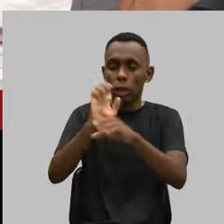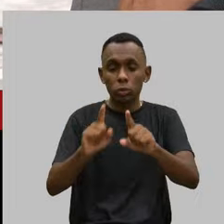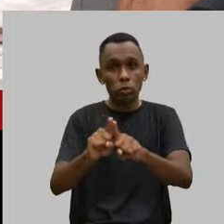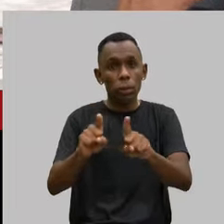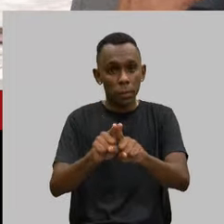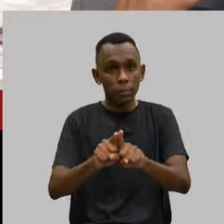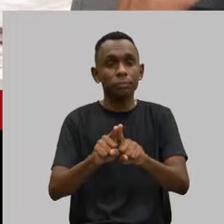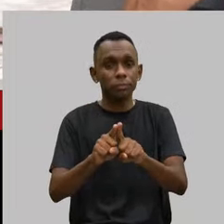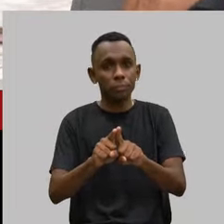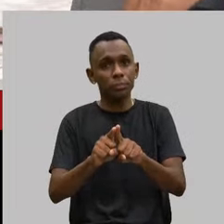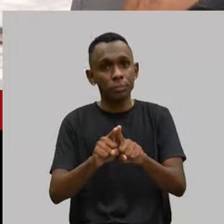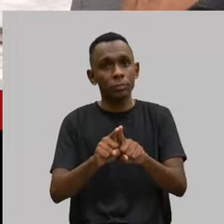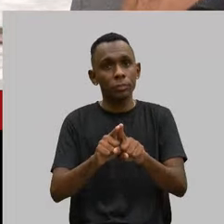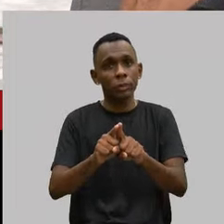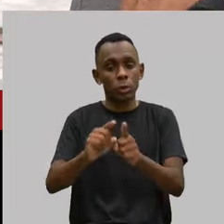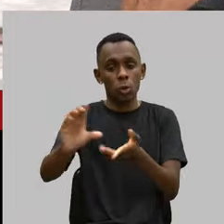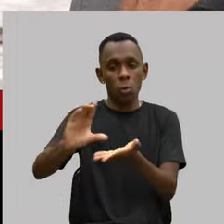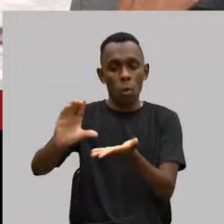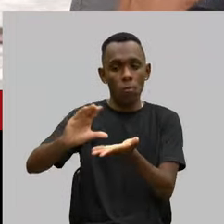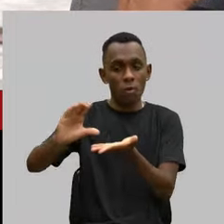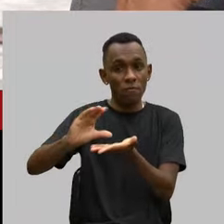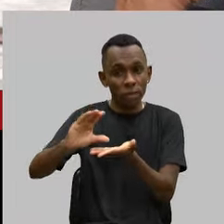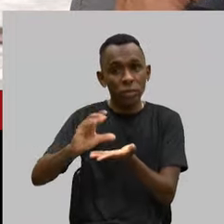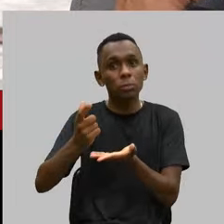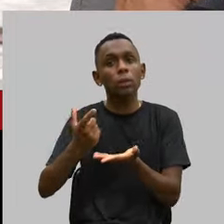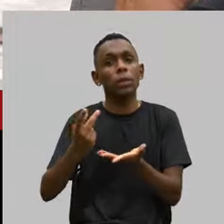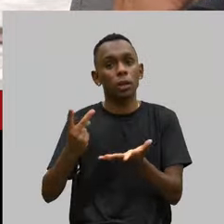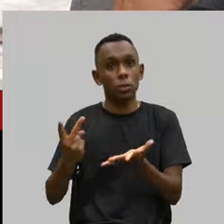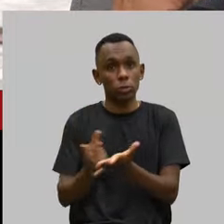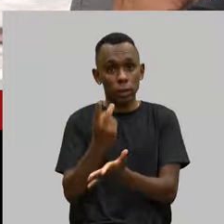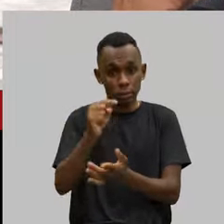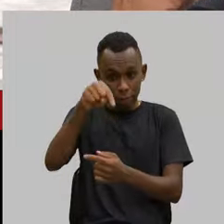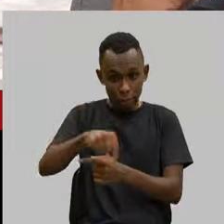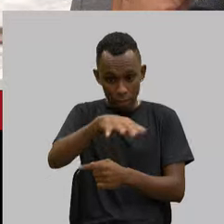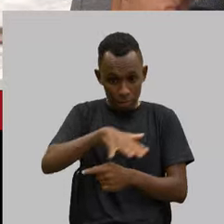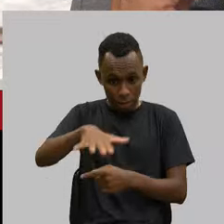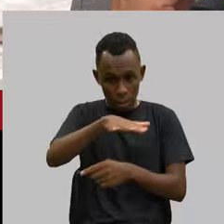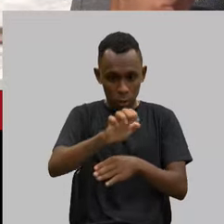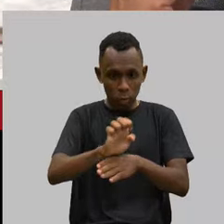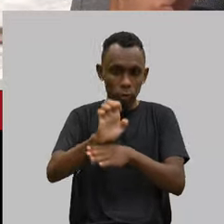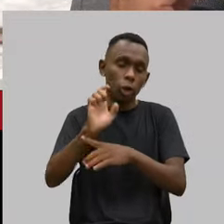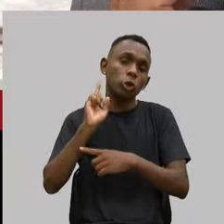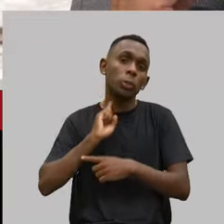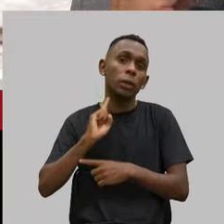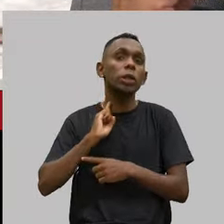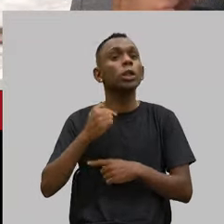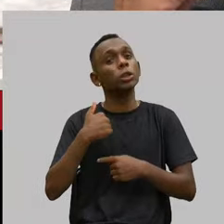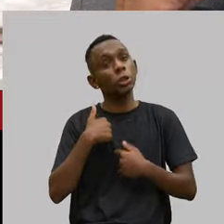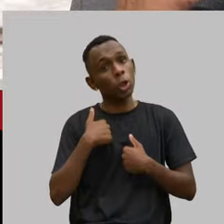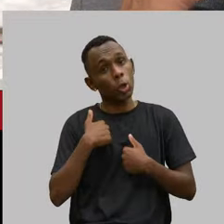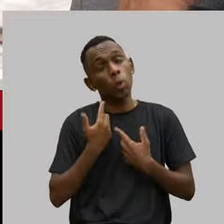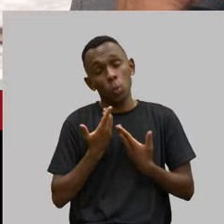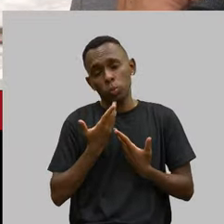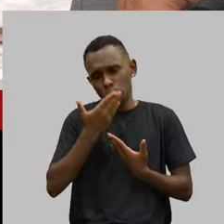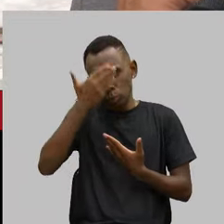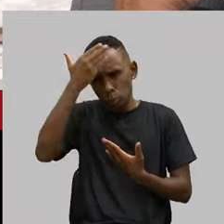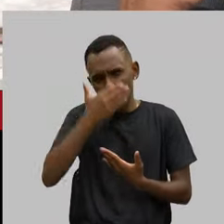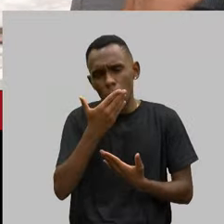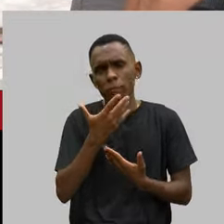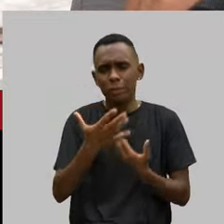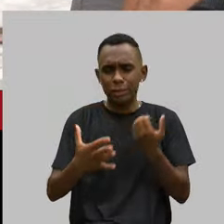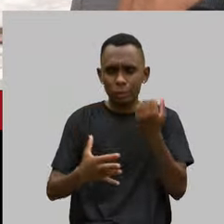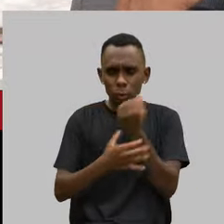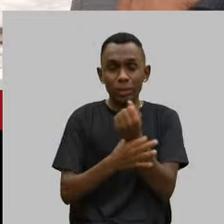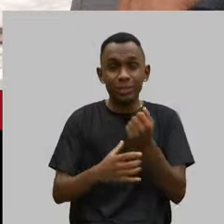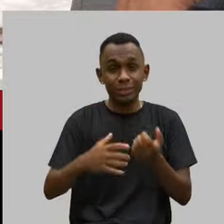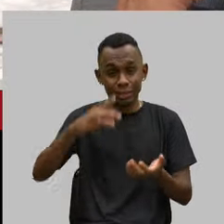Eh os investimentos que ocorrem aqui no nosso território eh o que eu posso garantir aos senhores é que nós temos